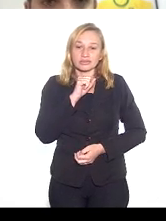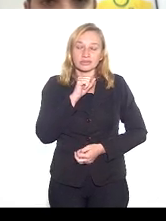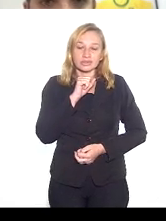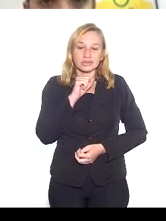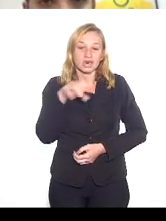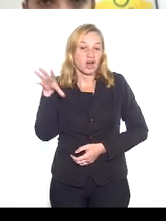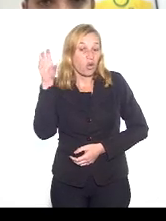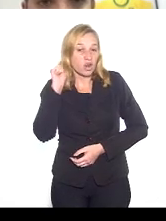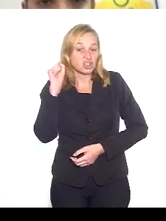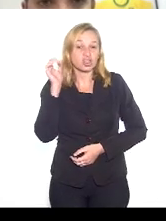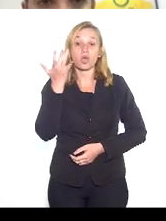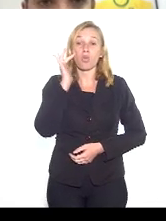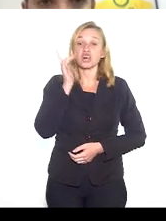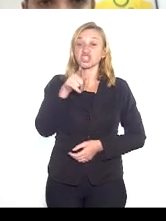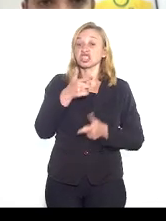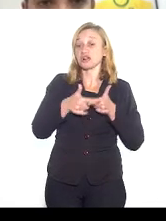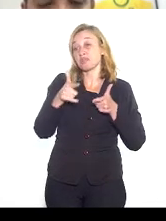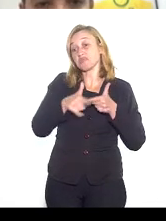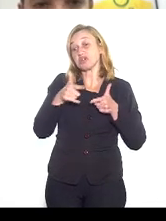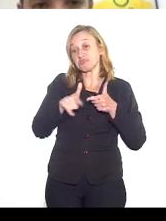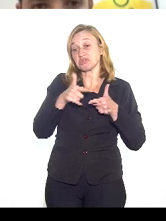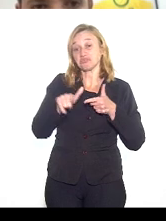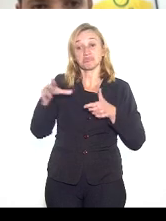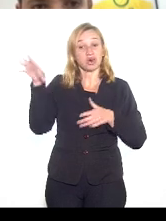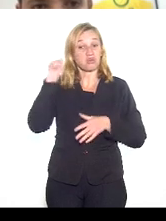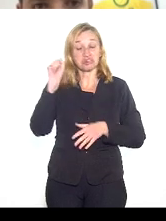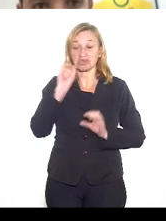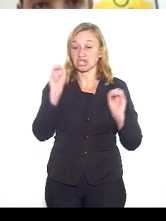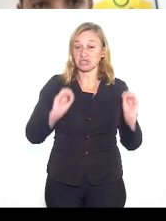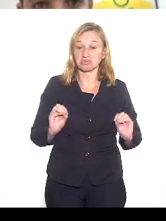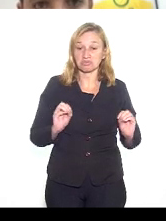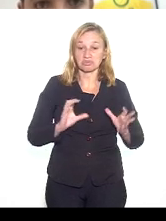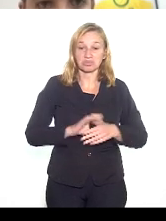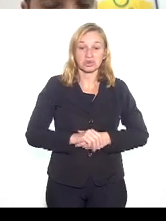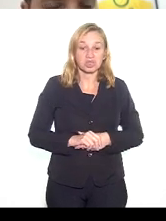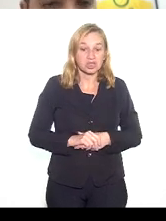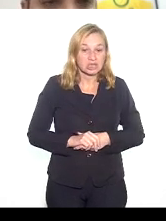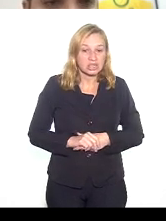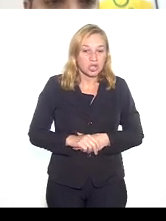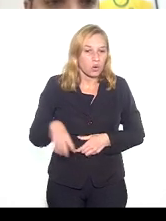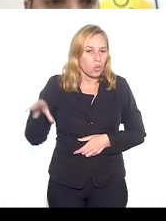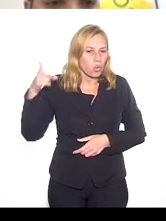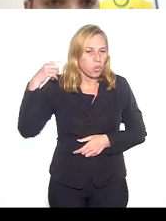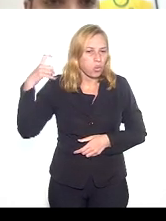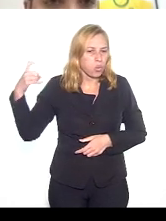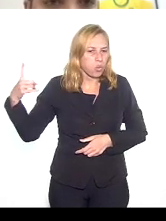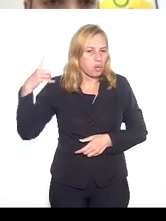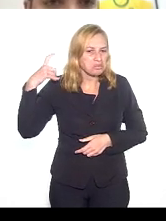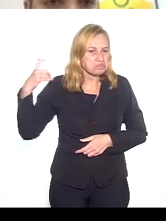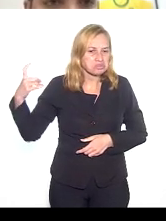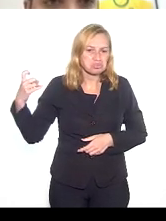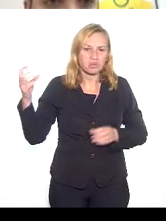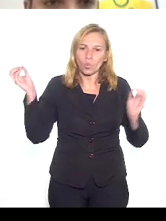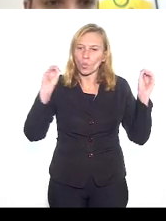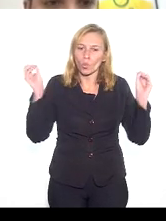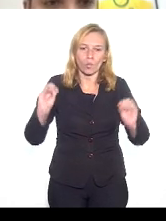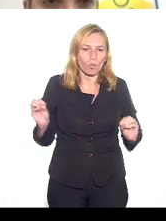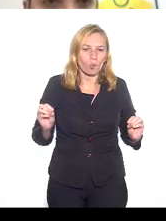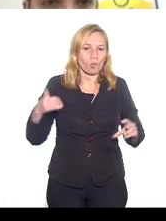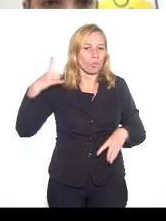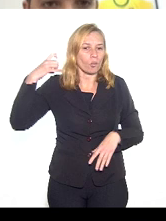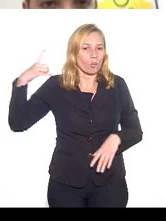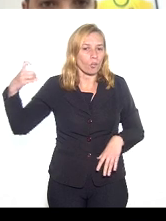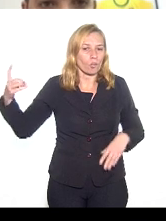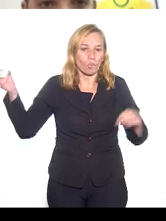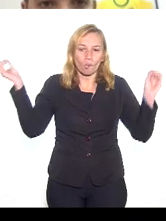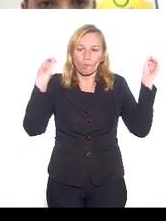Bem, acho que o Péricles está com algum problema de conexão, não está nos ouvindo. Está sem som, Péricles. A gente está sem teu